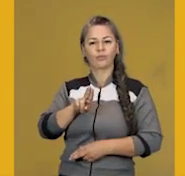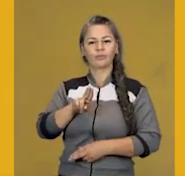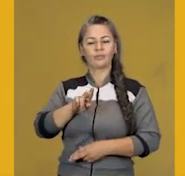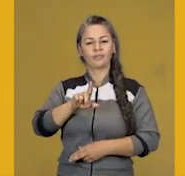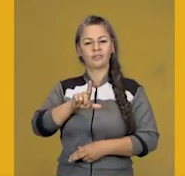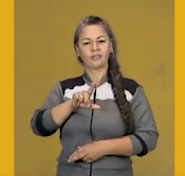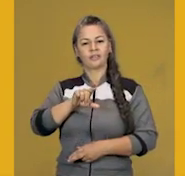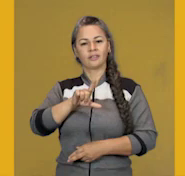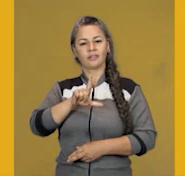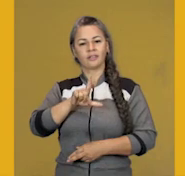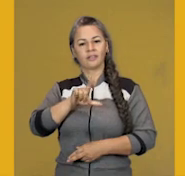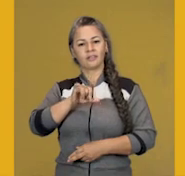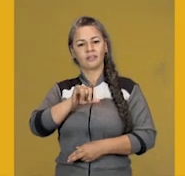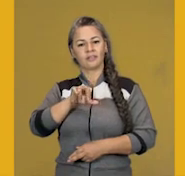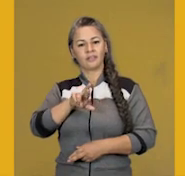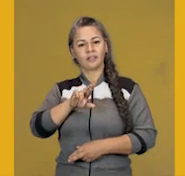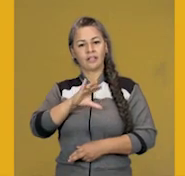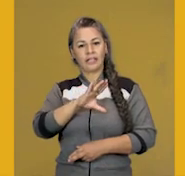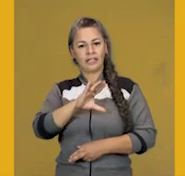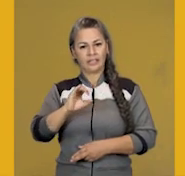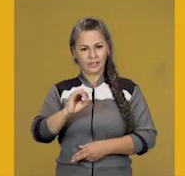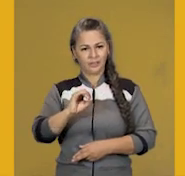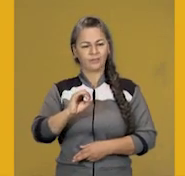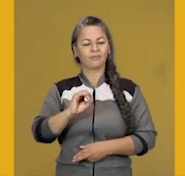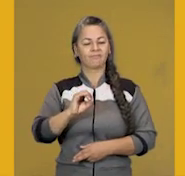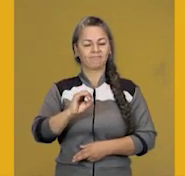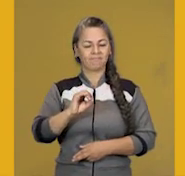expressar isso, sentimentos, emoções,